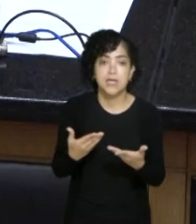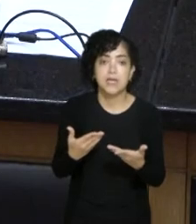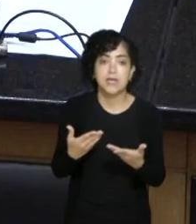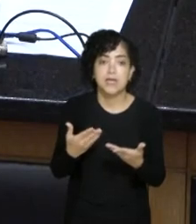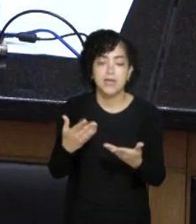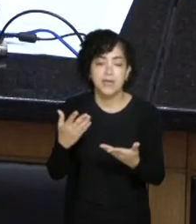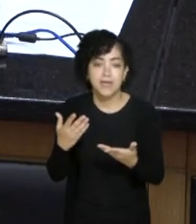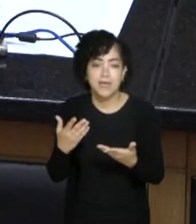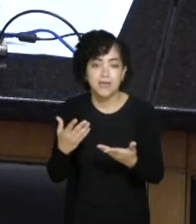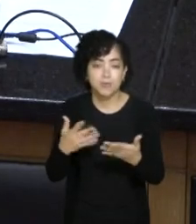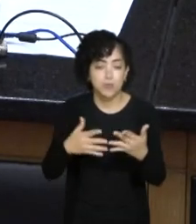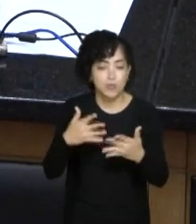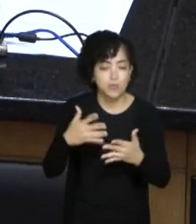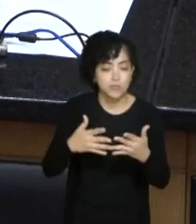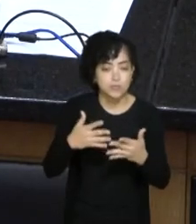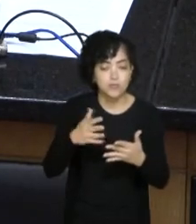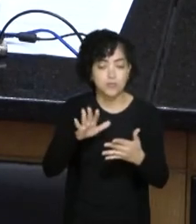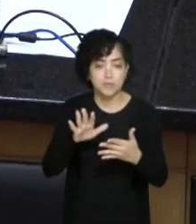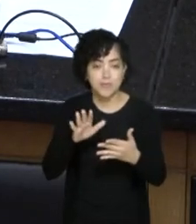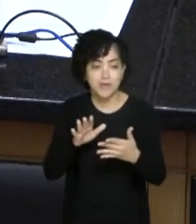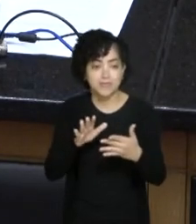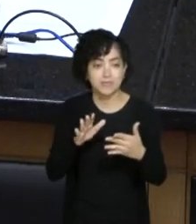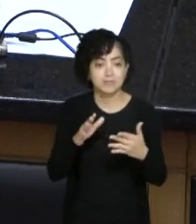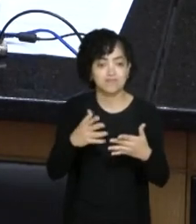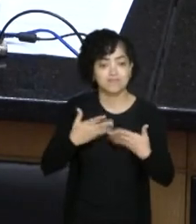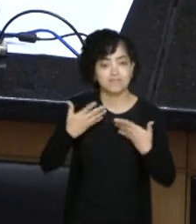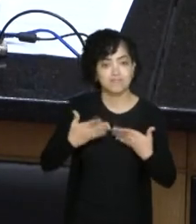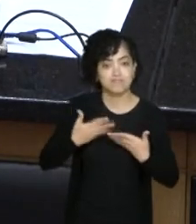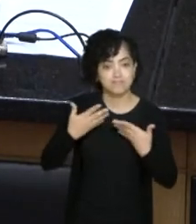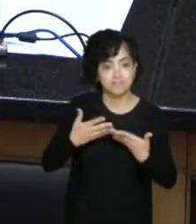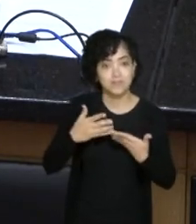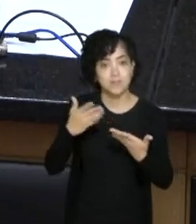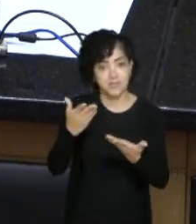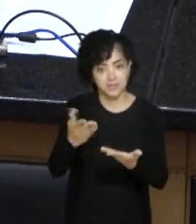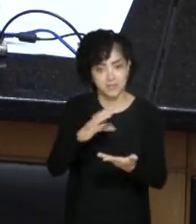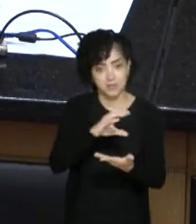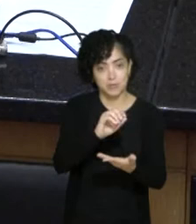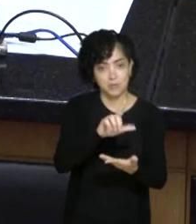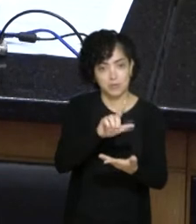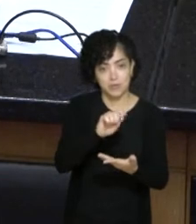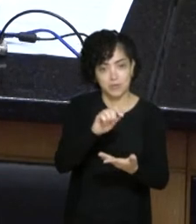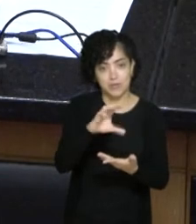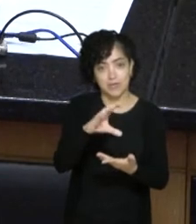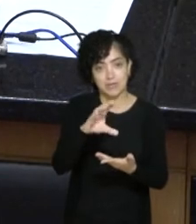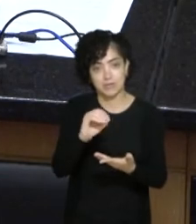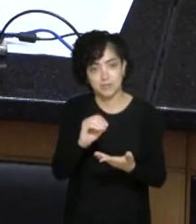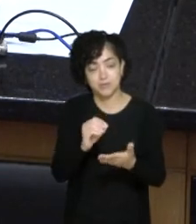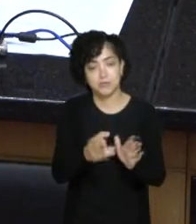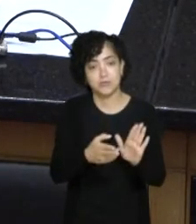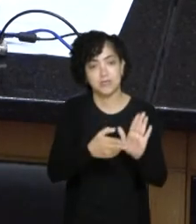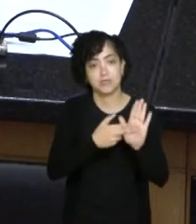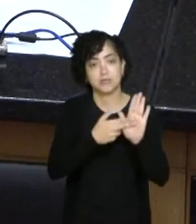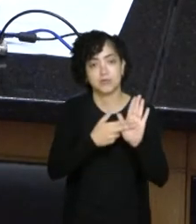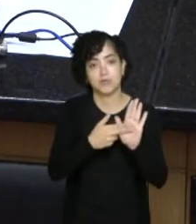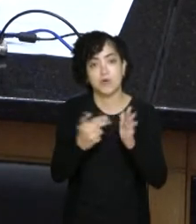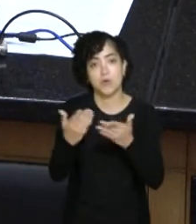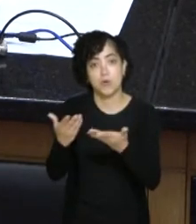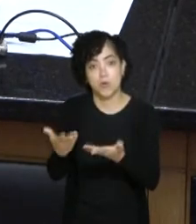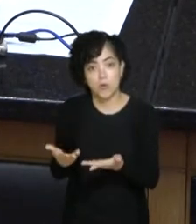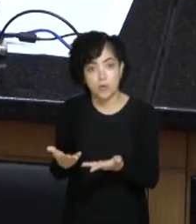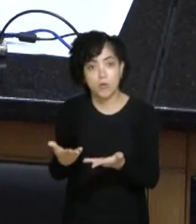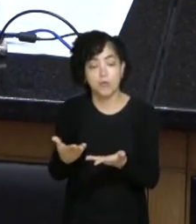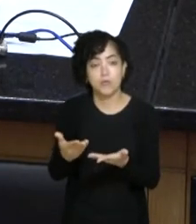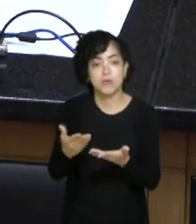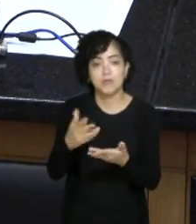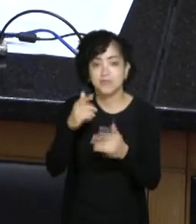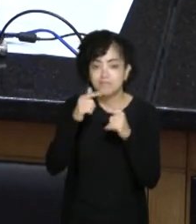se me alegro mais com a afeição do PP Colasso, que assume, ou pelo jeito, pelo sorriso